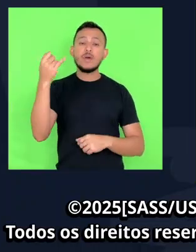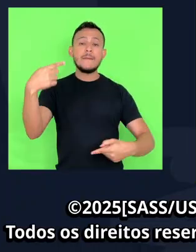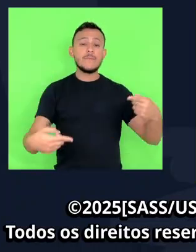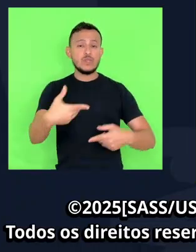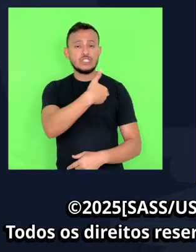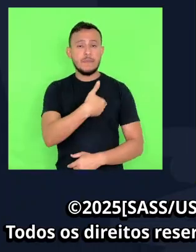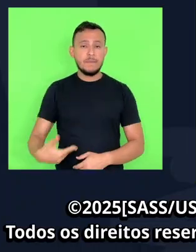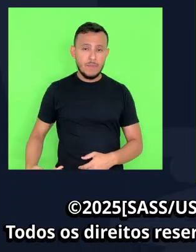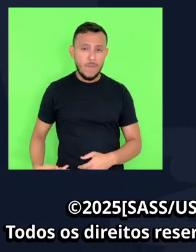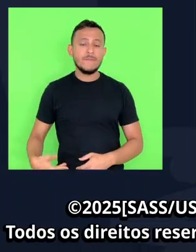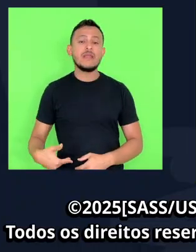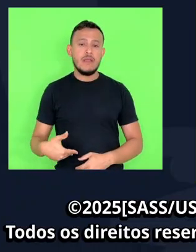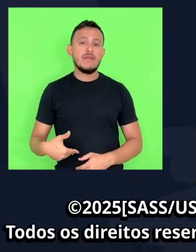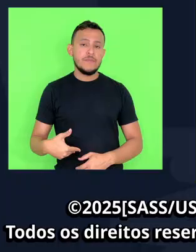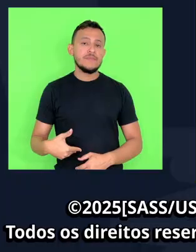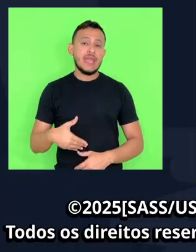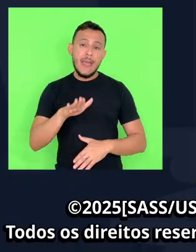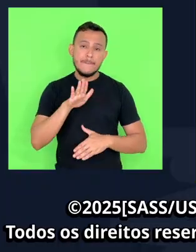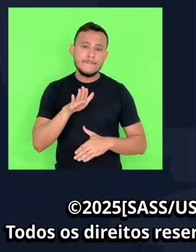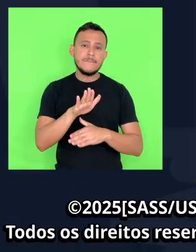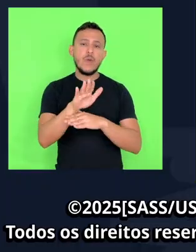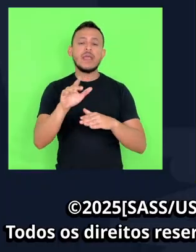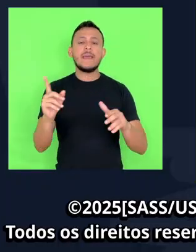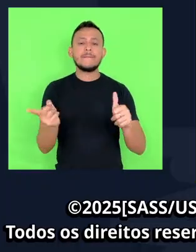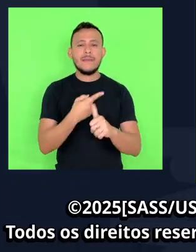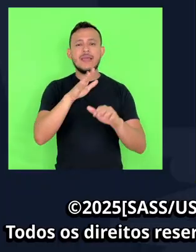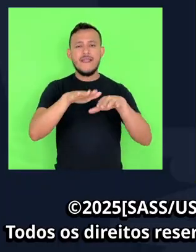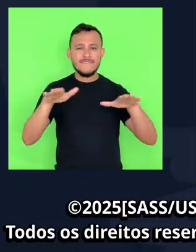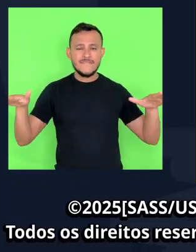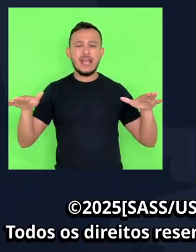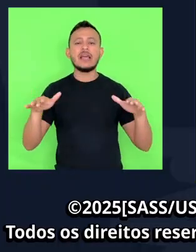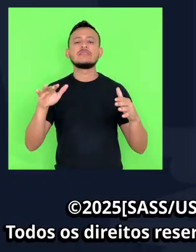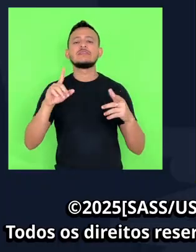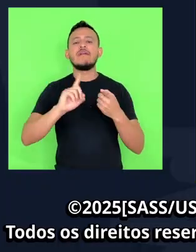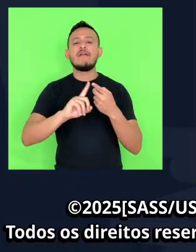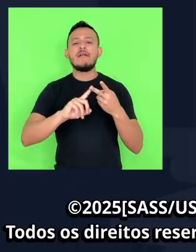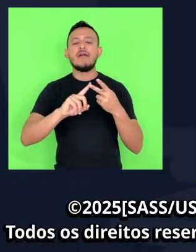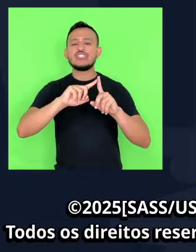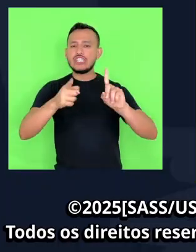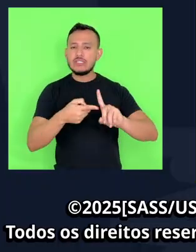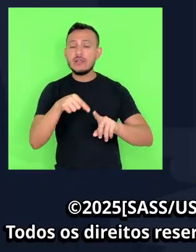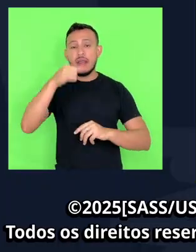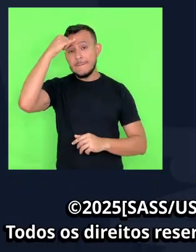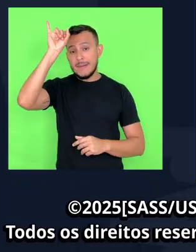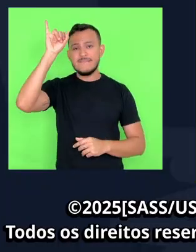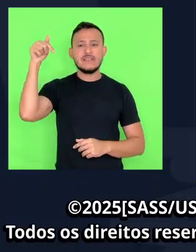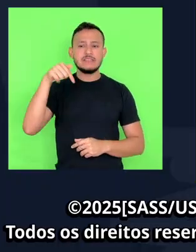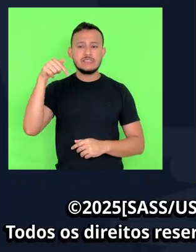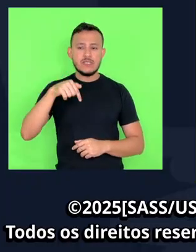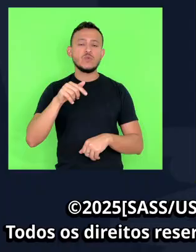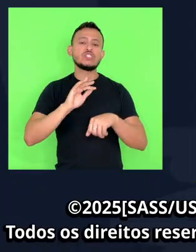de políticas públicas de apoio e assistência à primeira infância, gestante, na